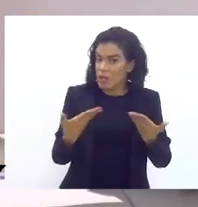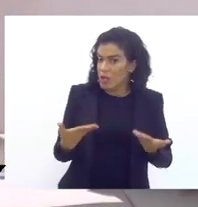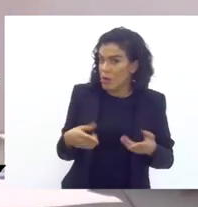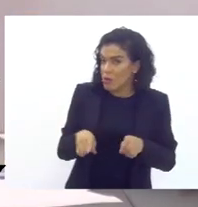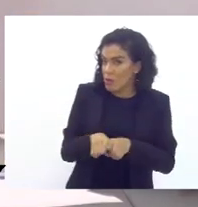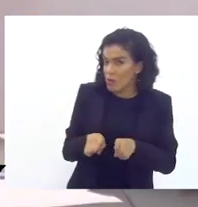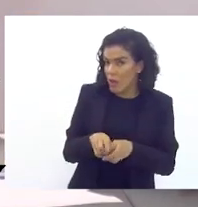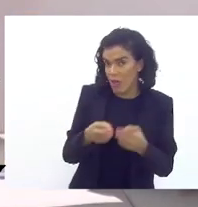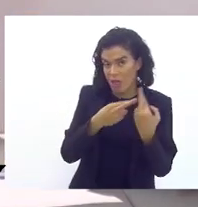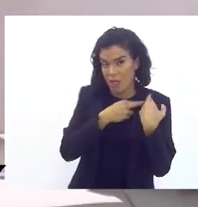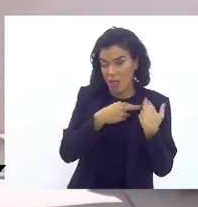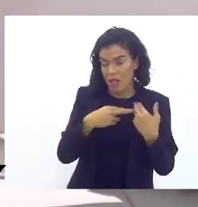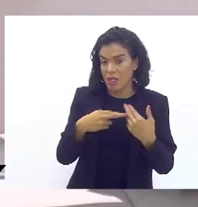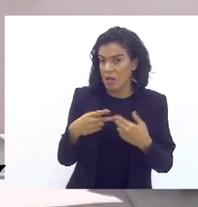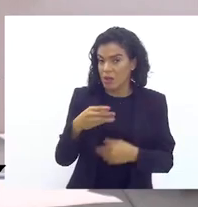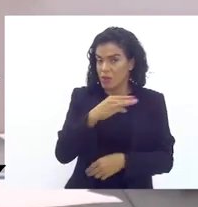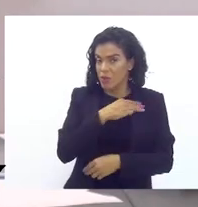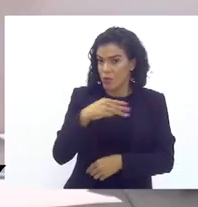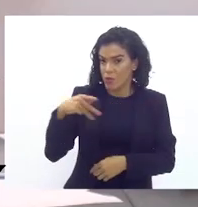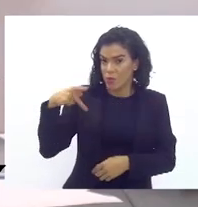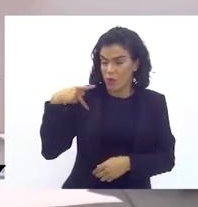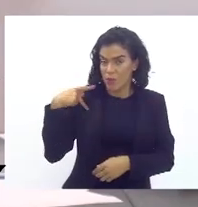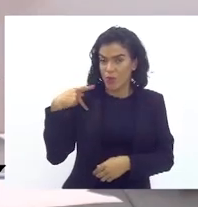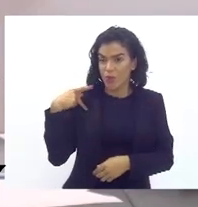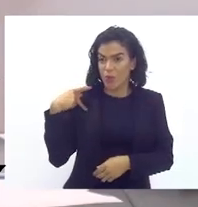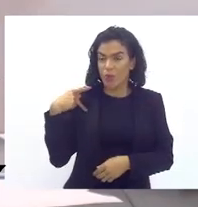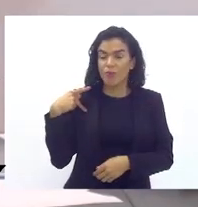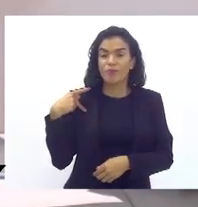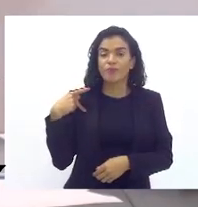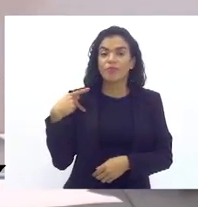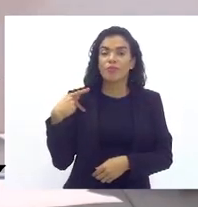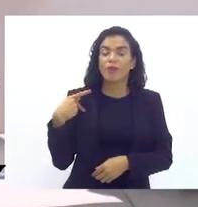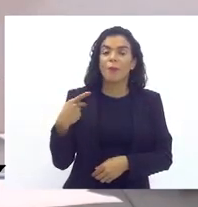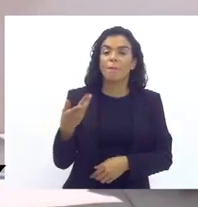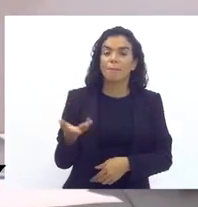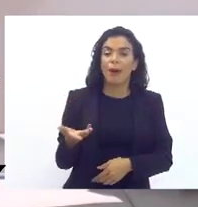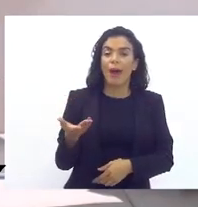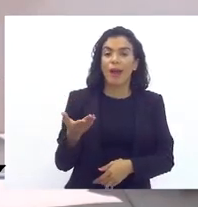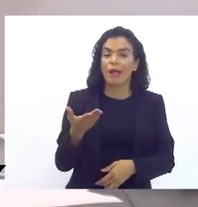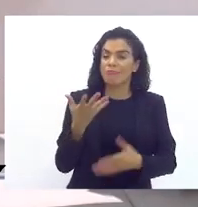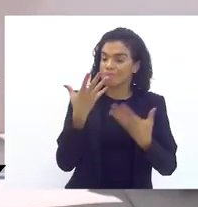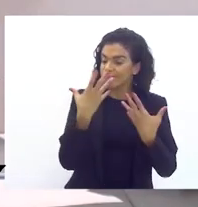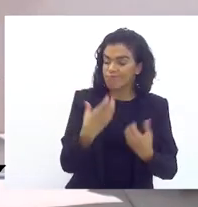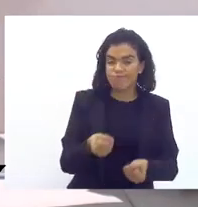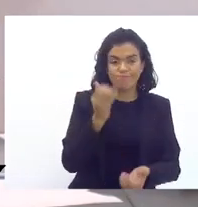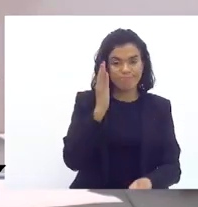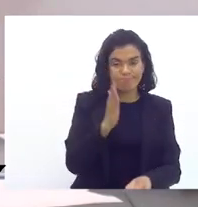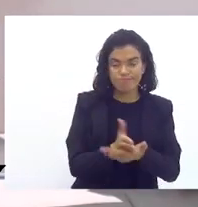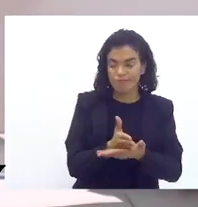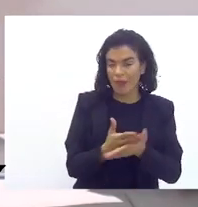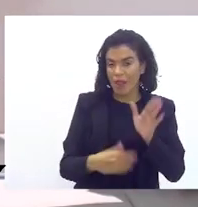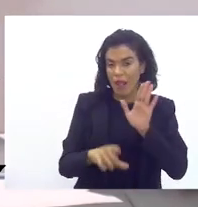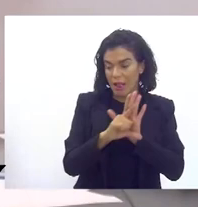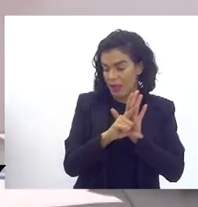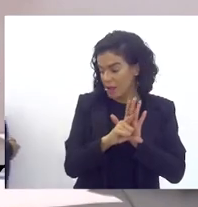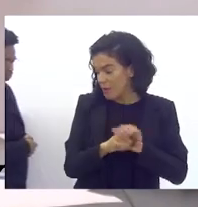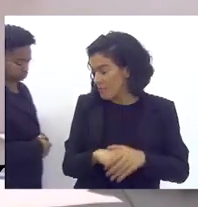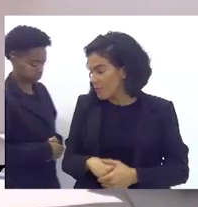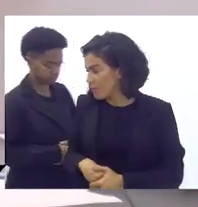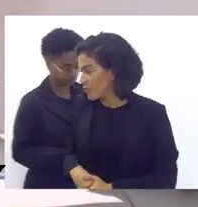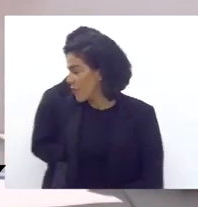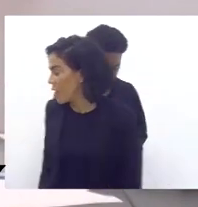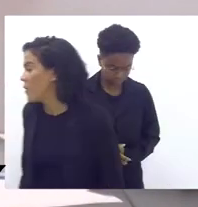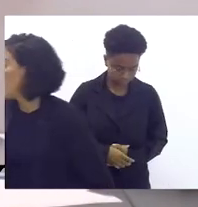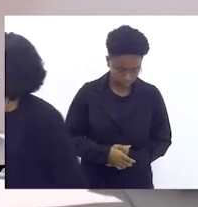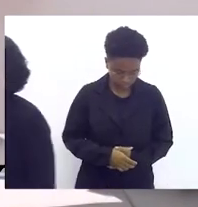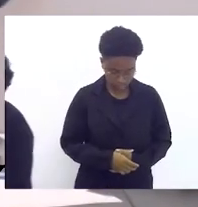caberia um trabalho dentro do ministério público para rejeitar liminarmente qualquer pedido